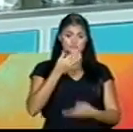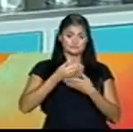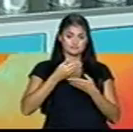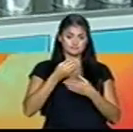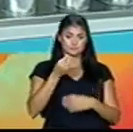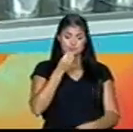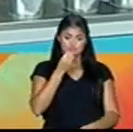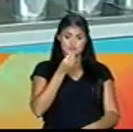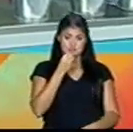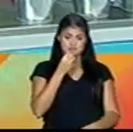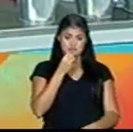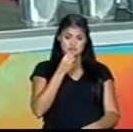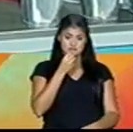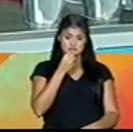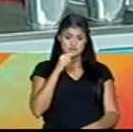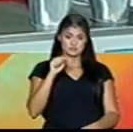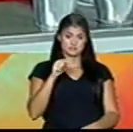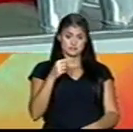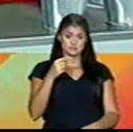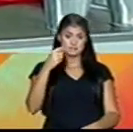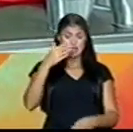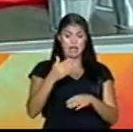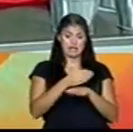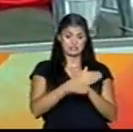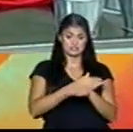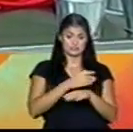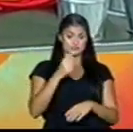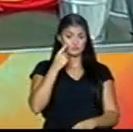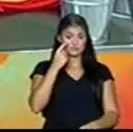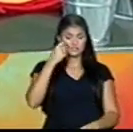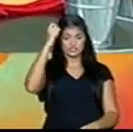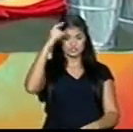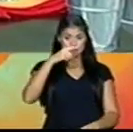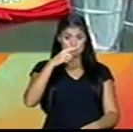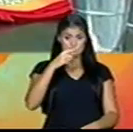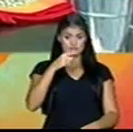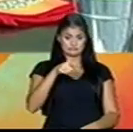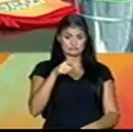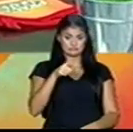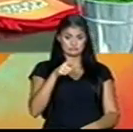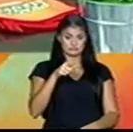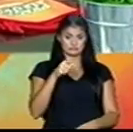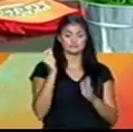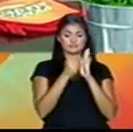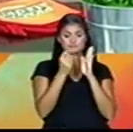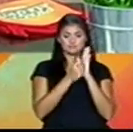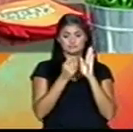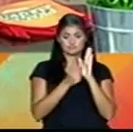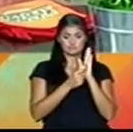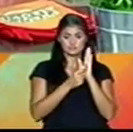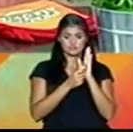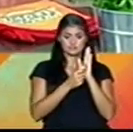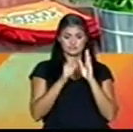comida. Claro. Mas antes mesmo de conhecermos a história da Isabel, vamos adiantar-lhe a receita que pode fazer aí em casa e que são